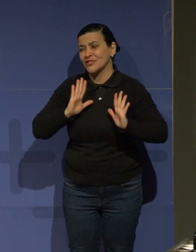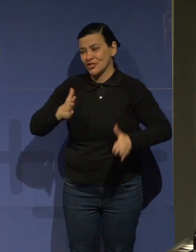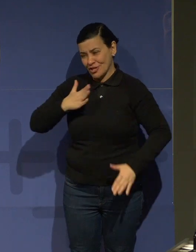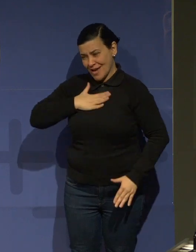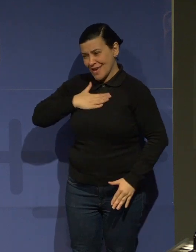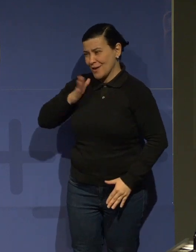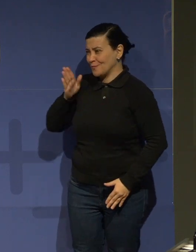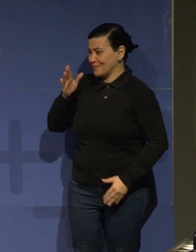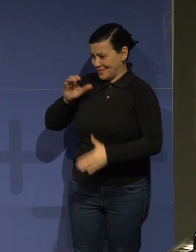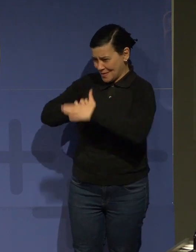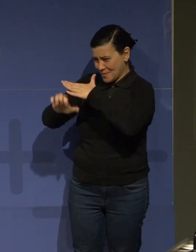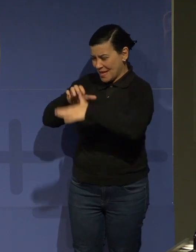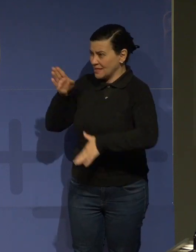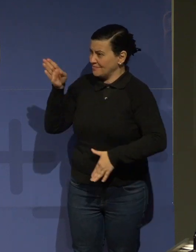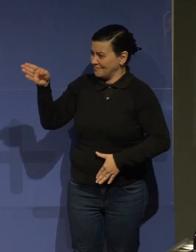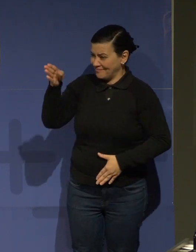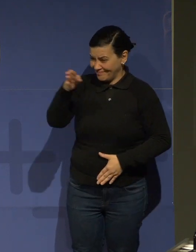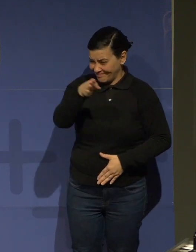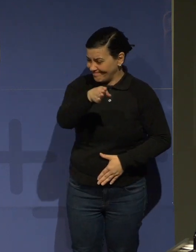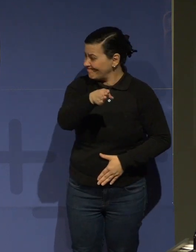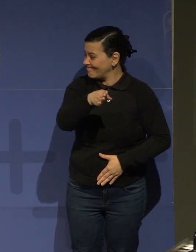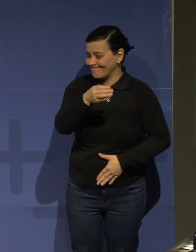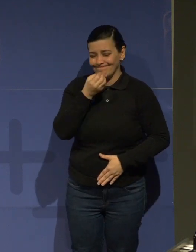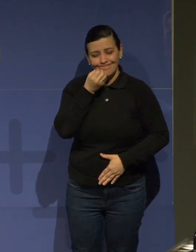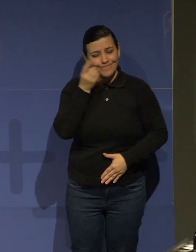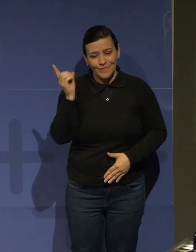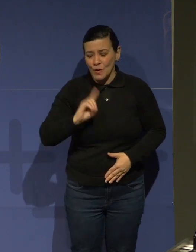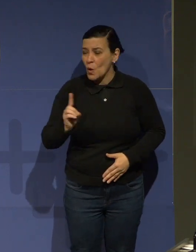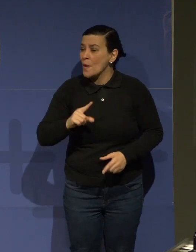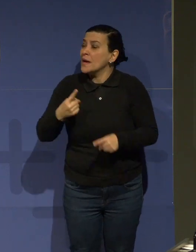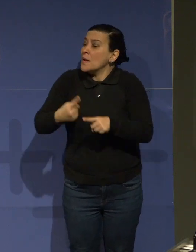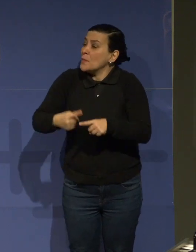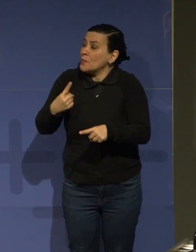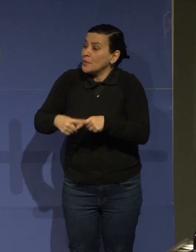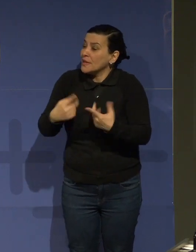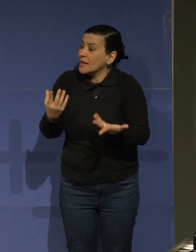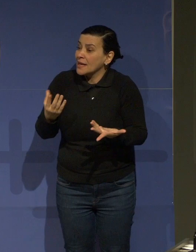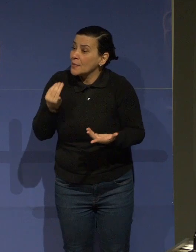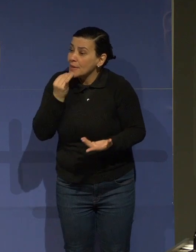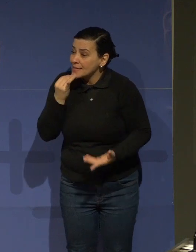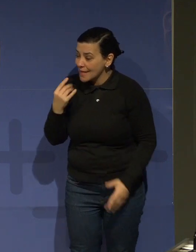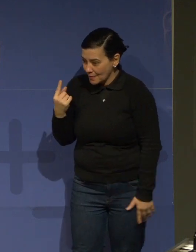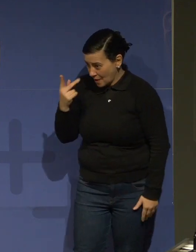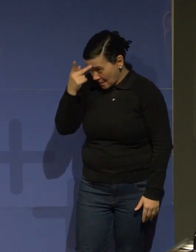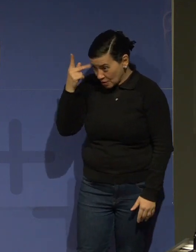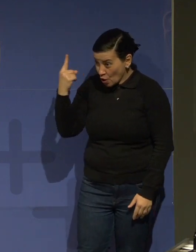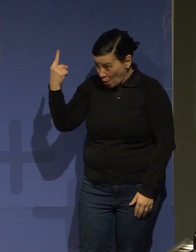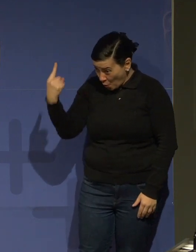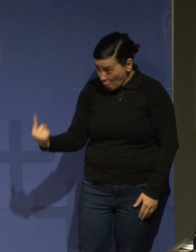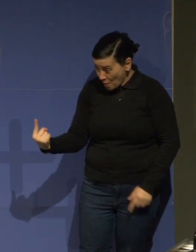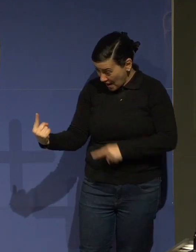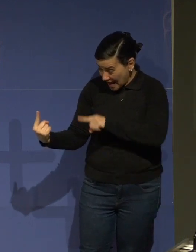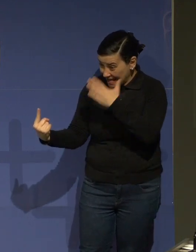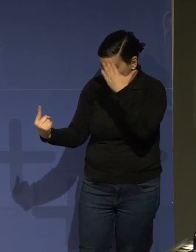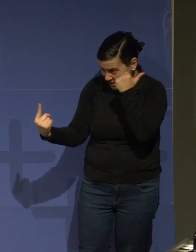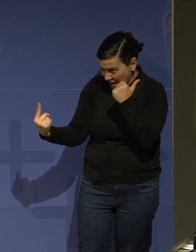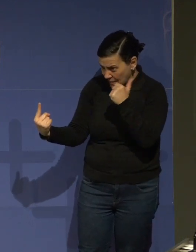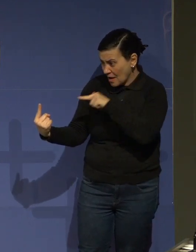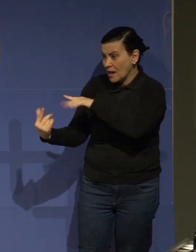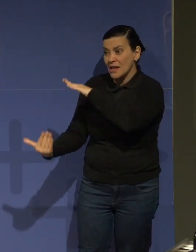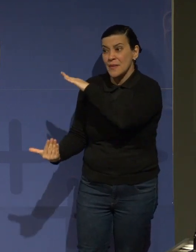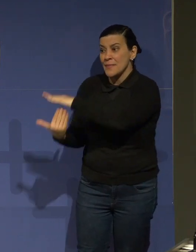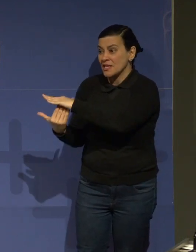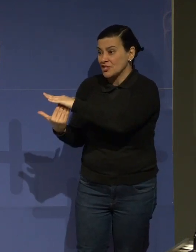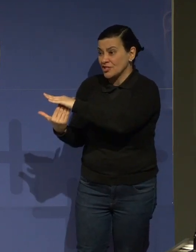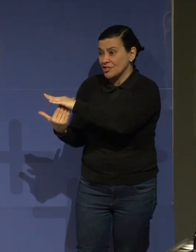que abordam esse tipo de estratégia, esse tipo de coisa não funciona, porque não escala. Ou seja, essa pessoa tem uma quantidade limitada de